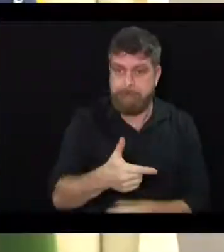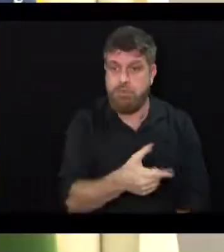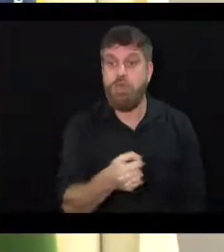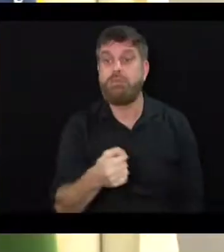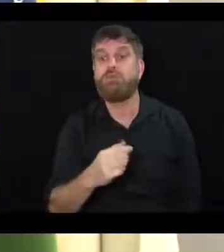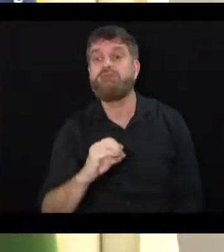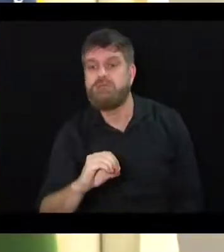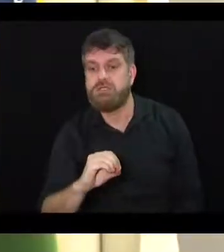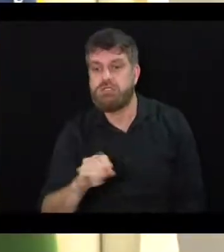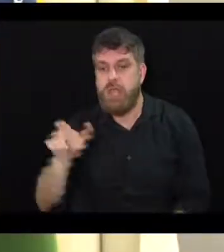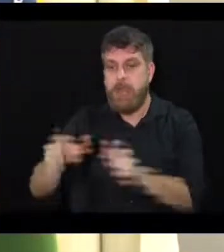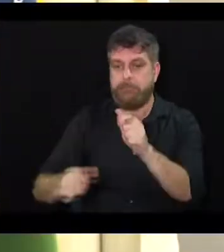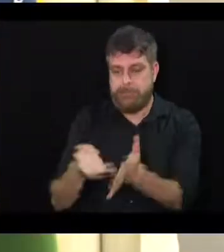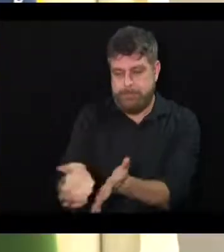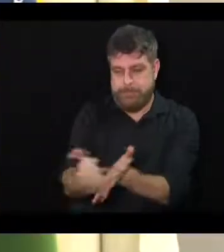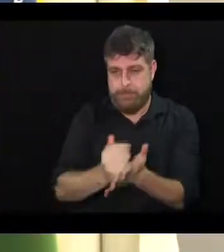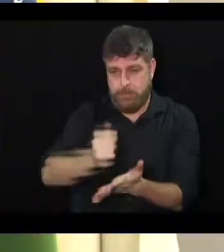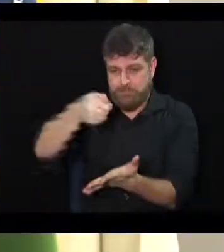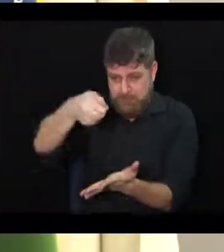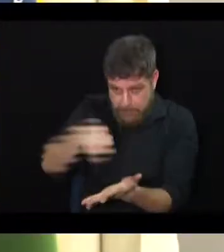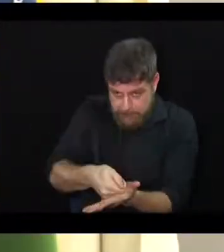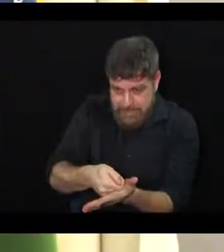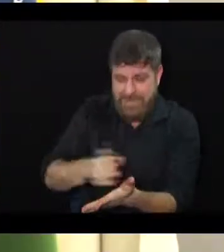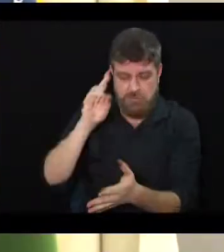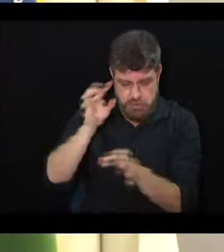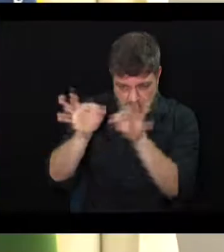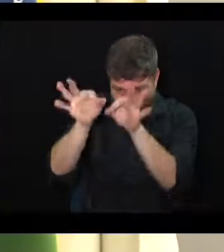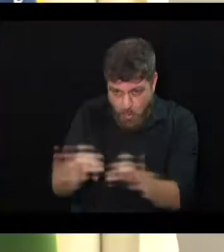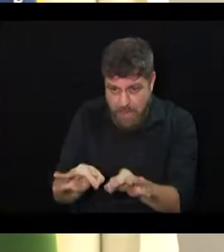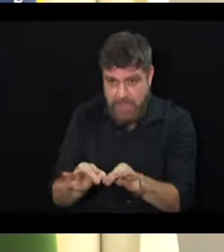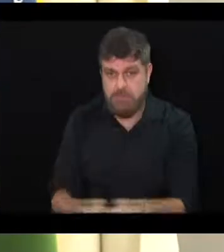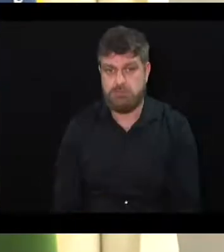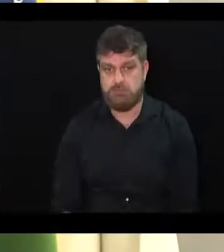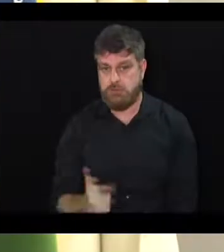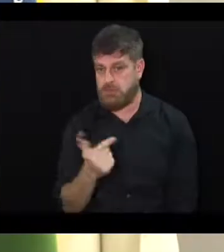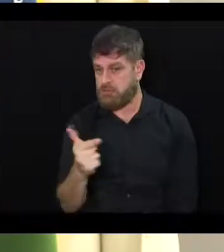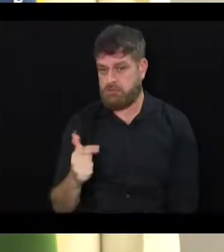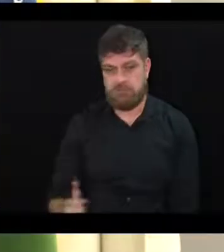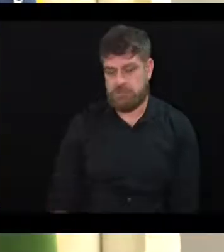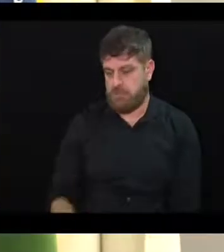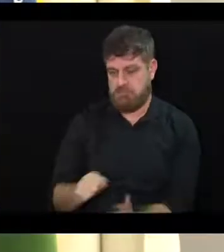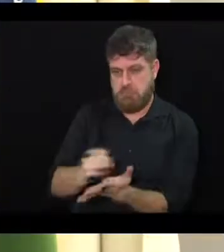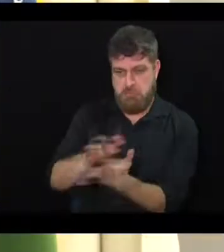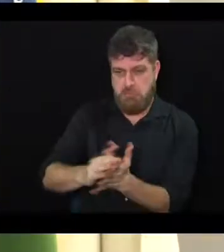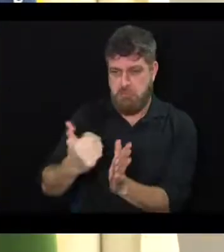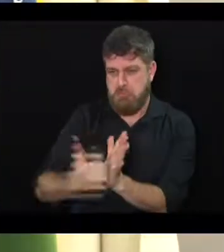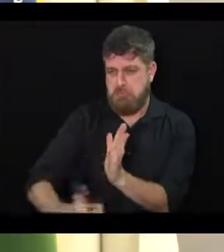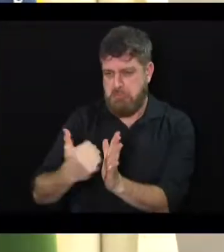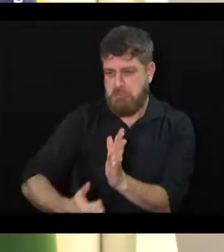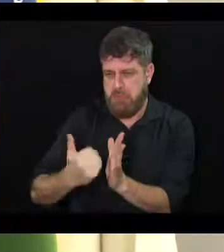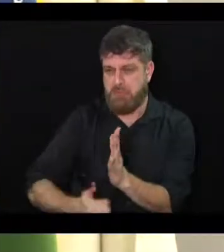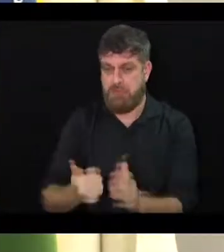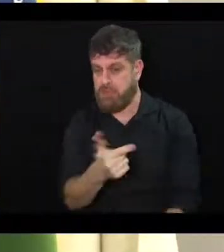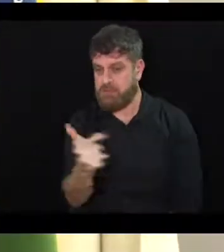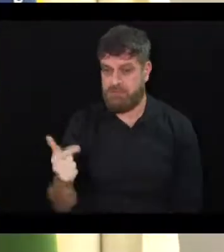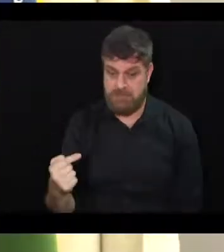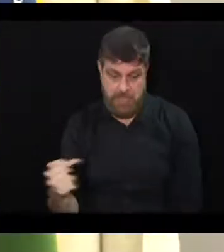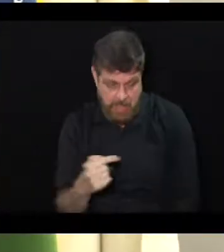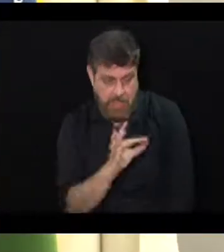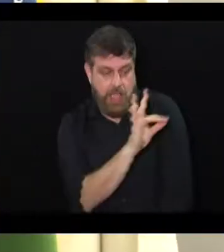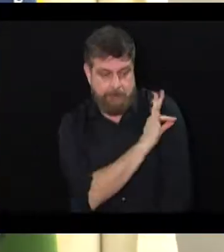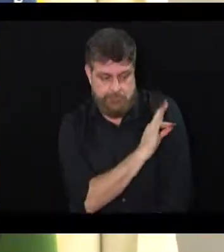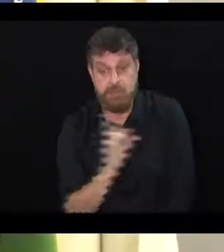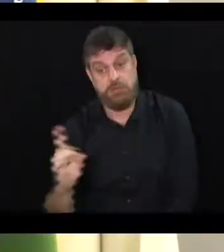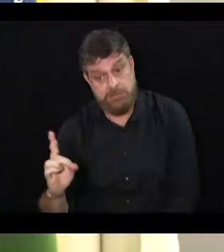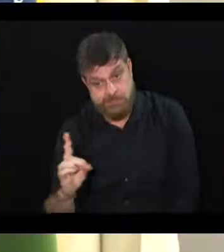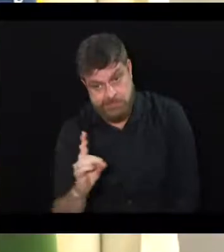Todo contribuinte que paga os seus impostos em dia não estão sendo penalizados com a possibilidade dadas àquele que